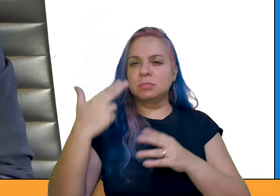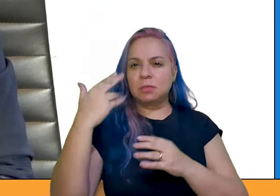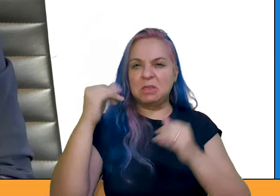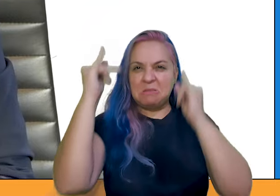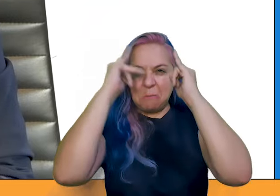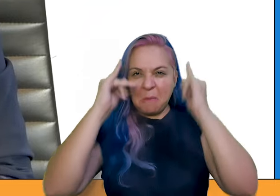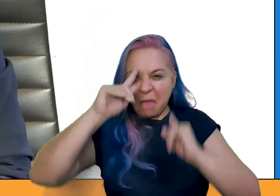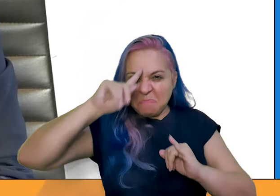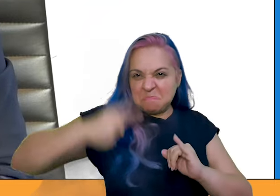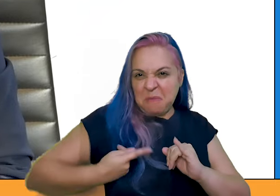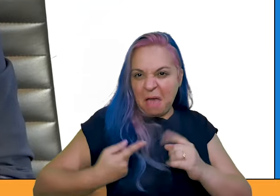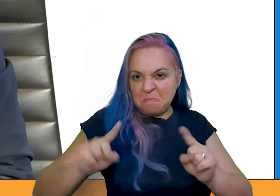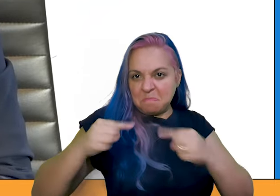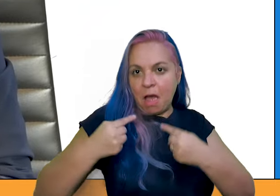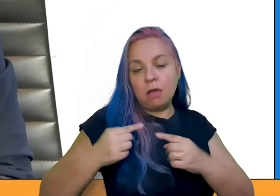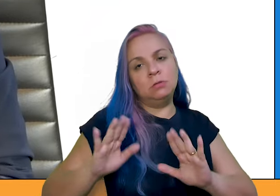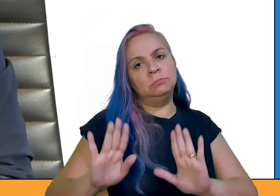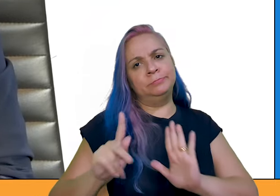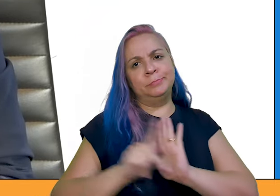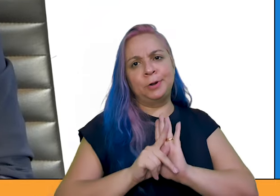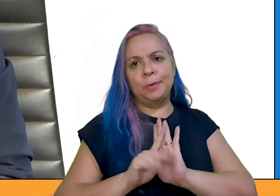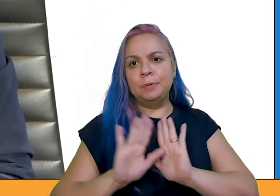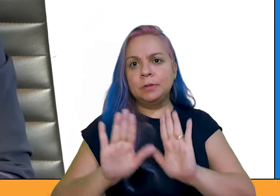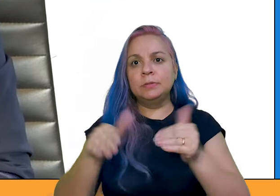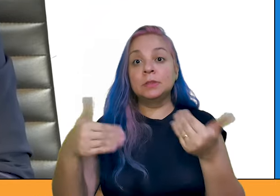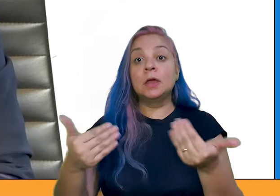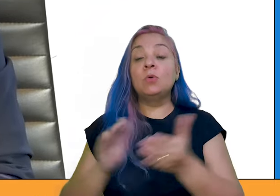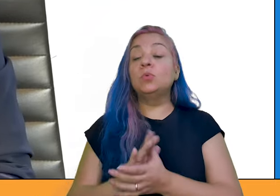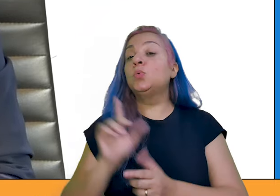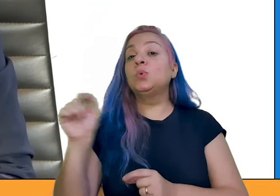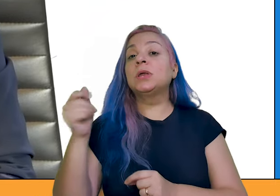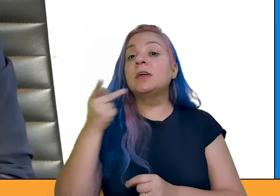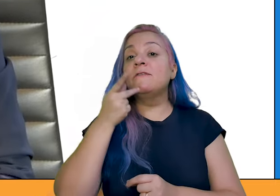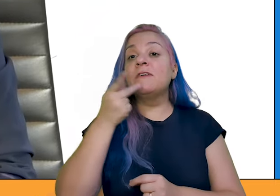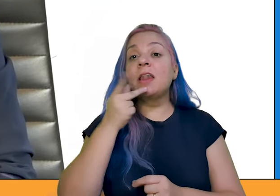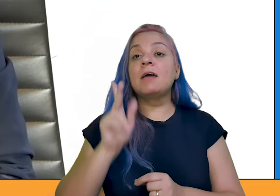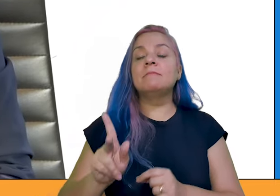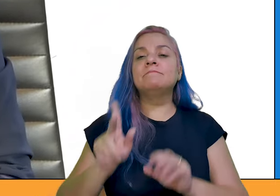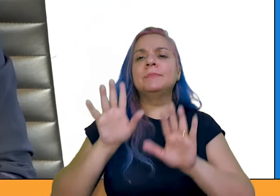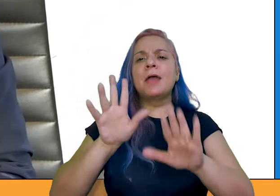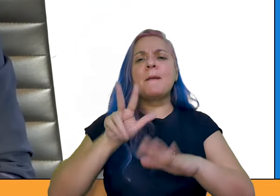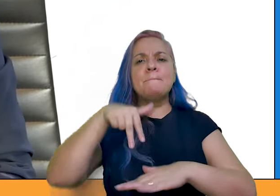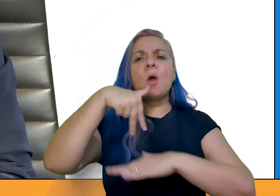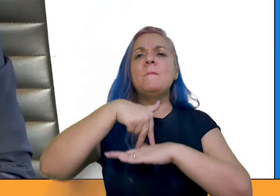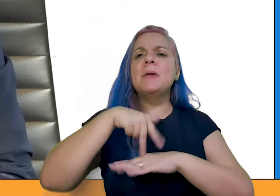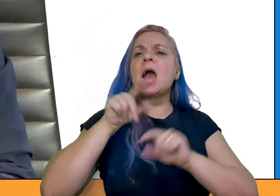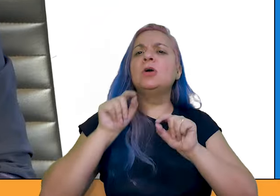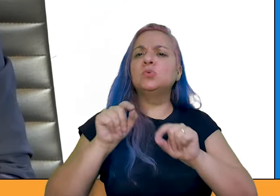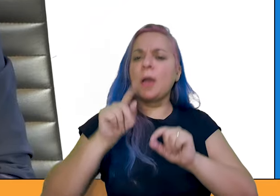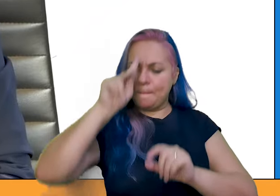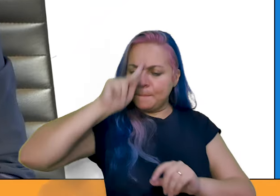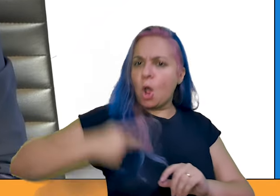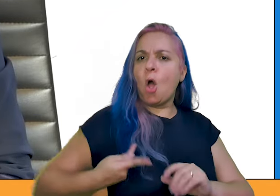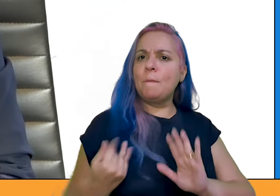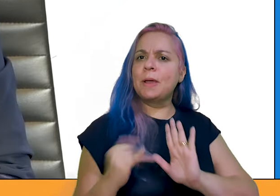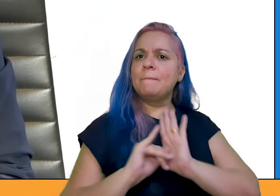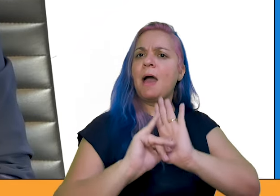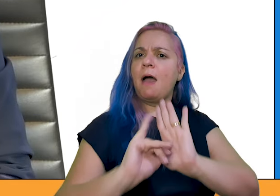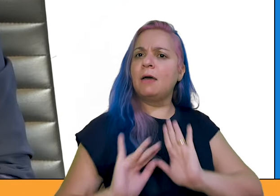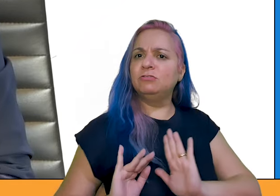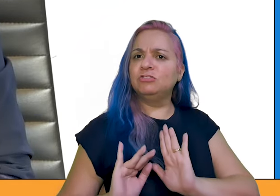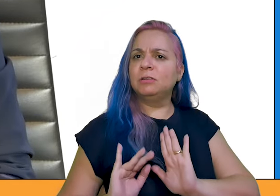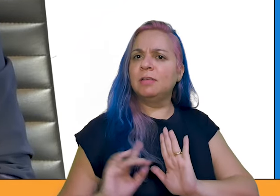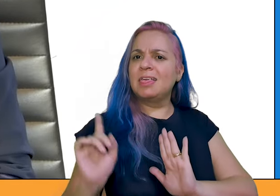dessas imagens autodepreciativas. Ou seja, o que o Fanon está nos dizendo? Se apropriar da sua